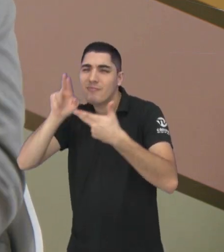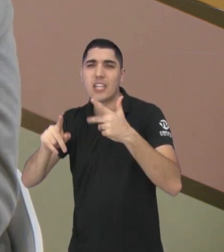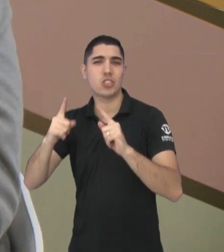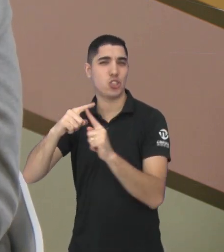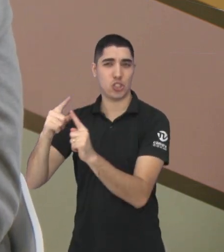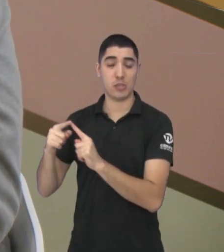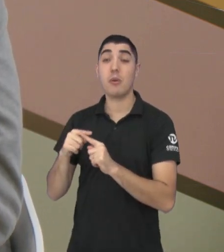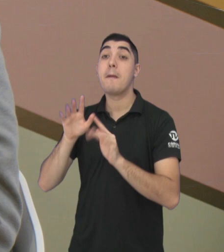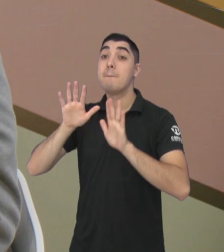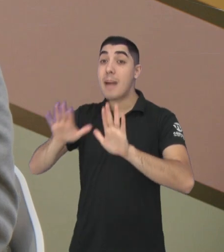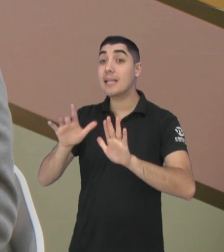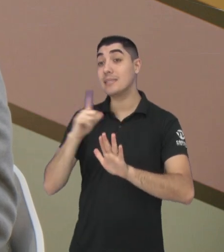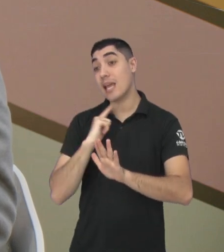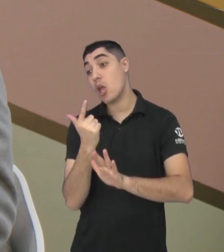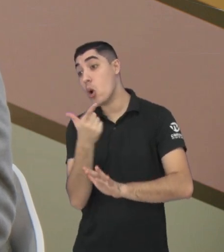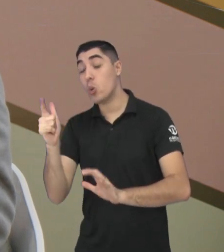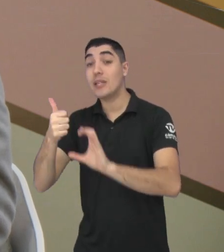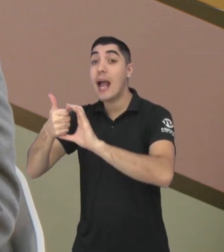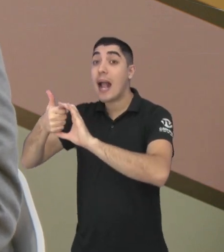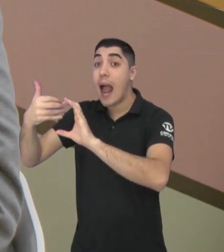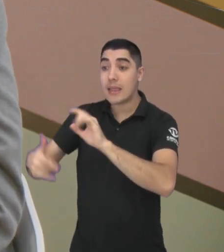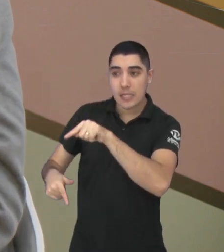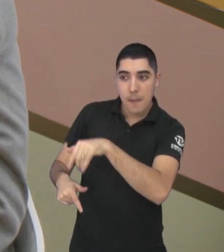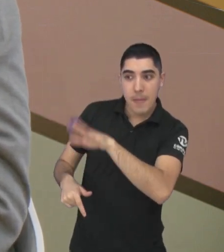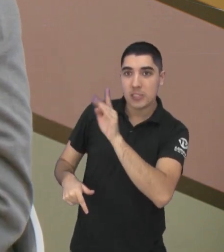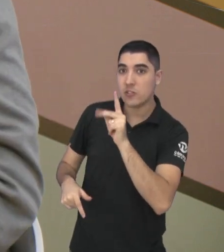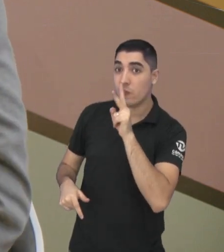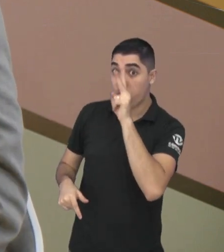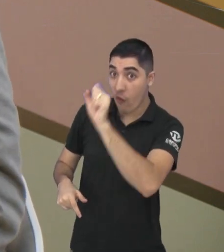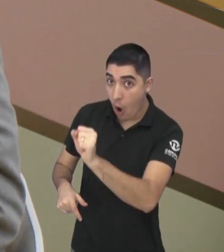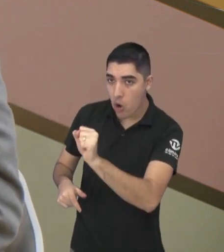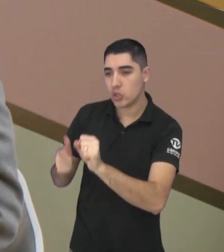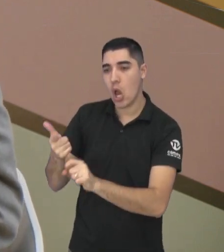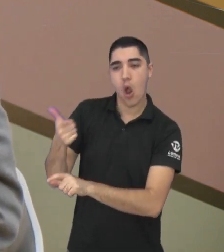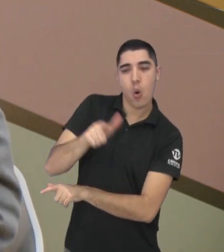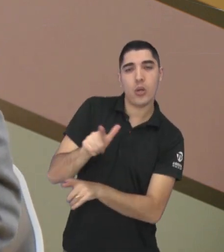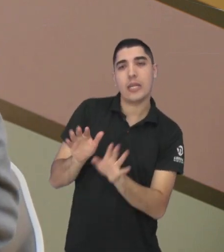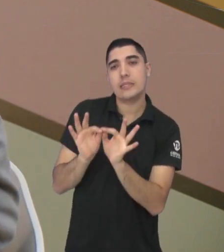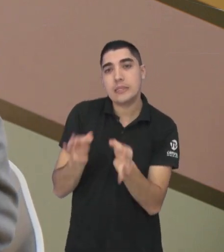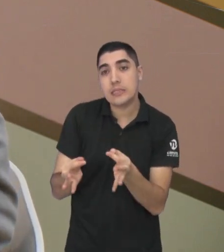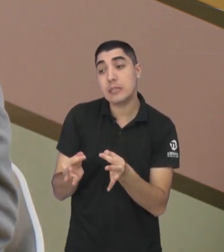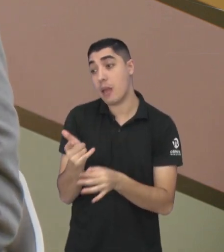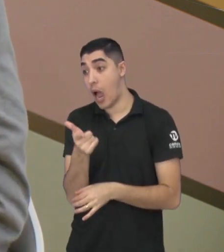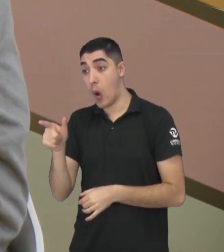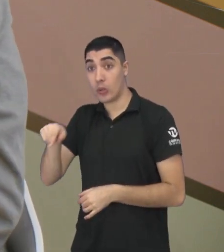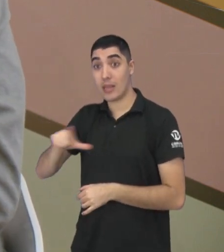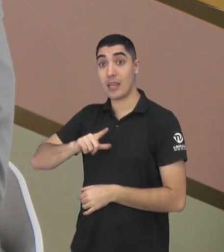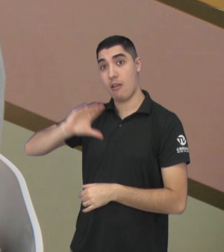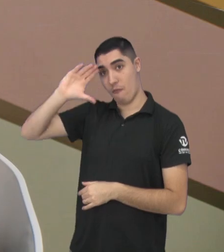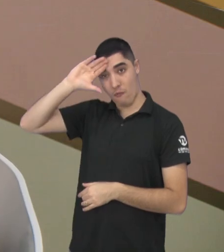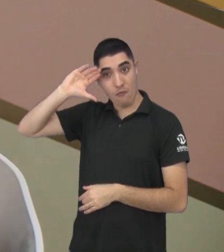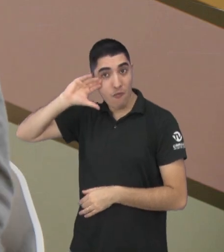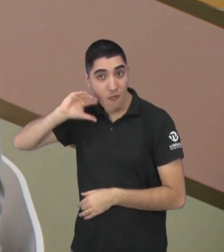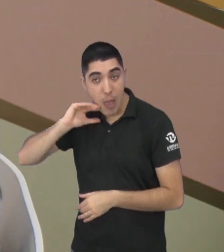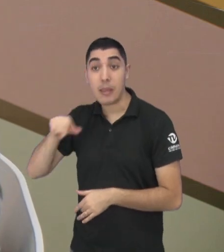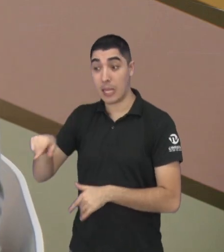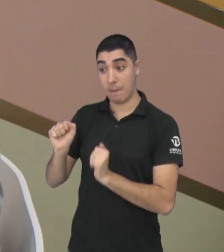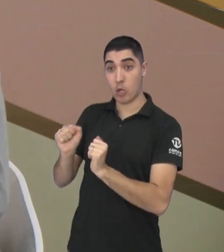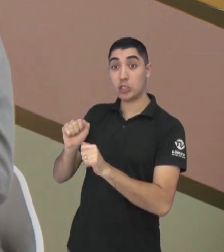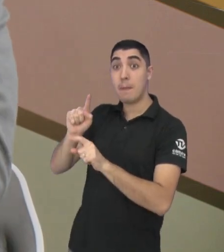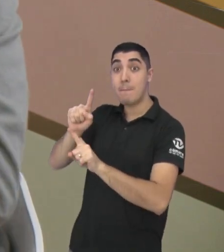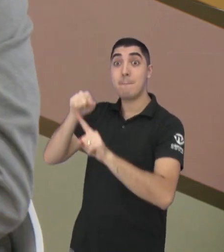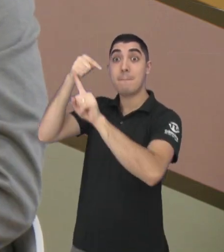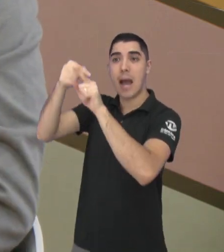uma característica muito mais importante, com uma debilidade, uma intensidade de febre e uma prostração muito